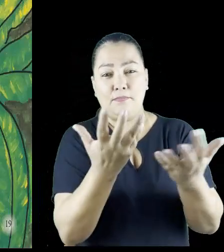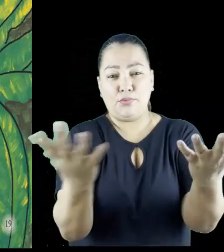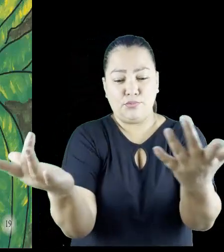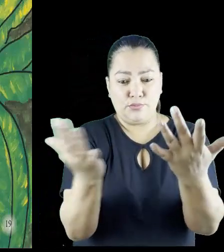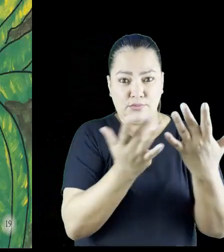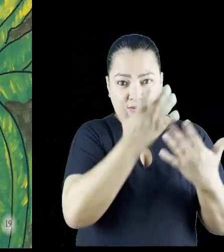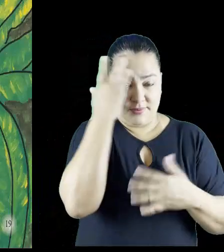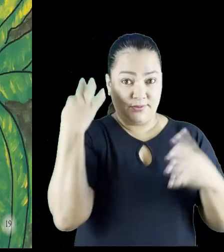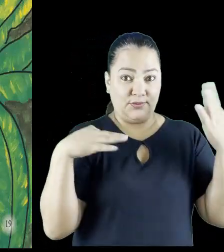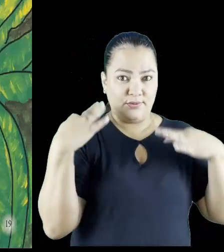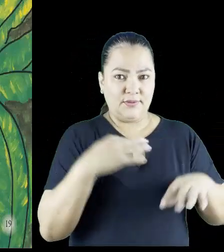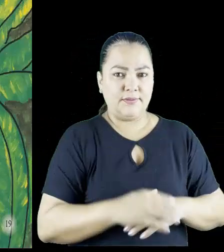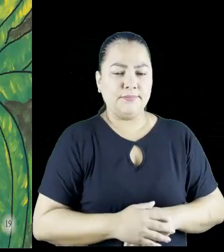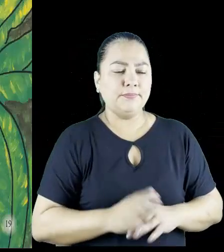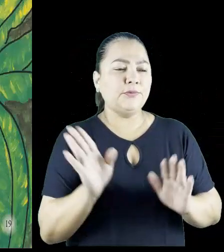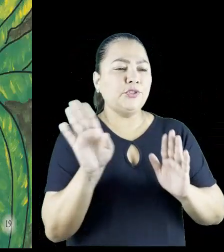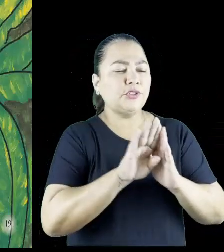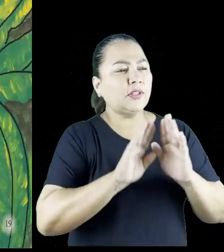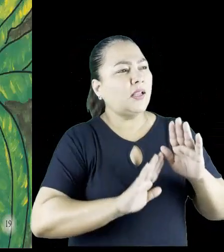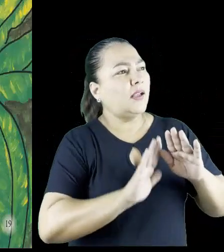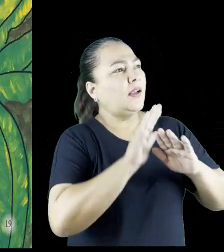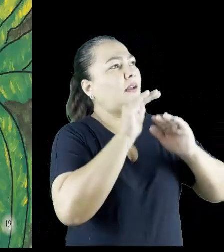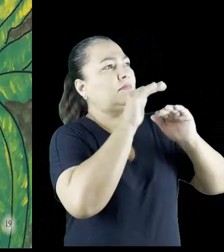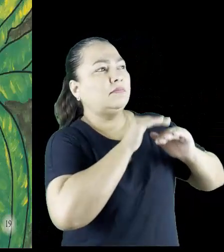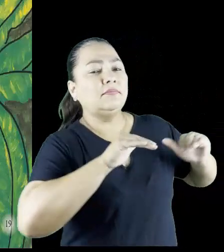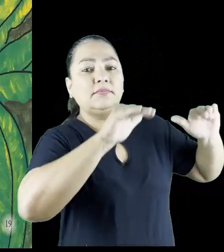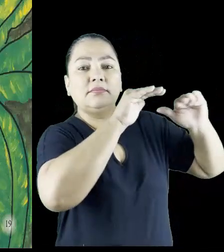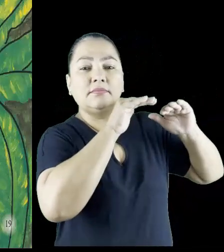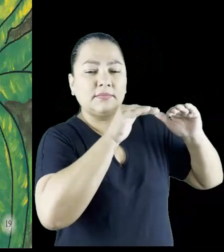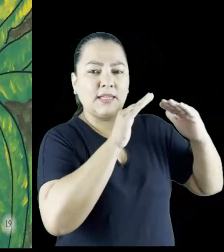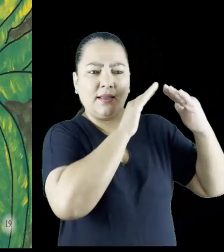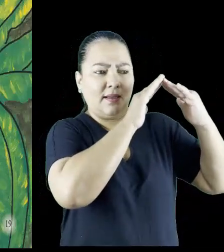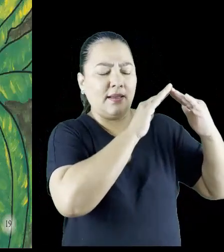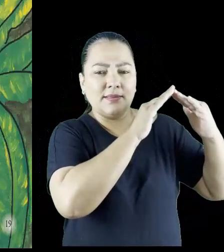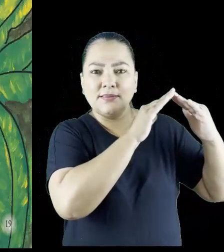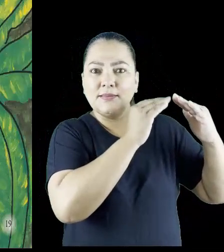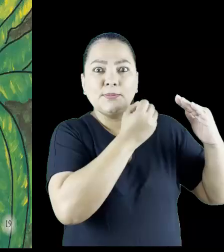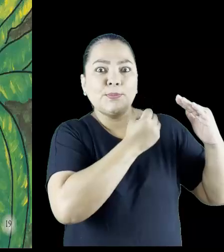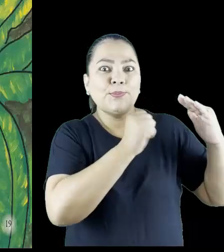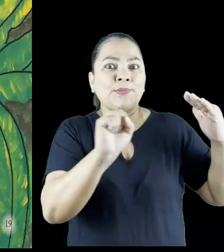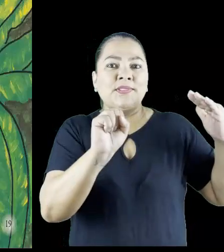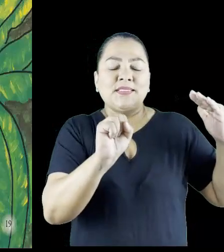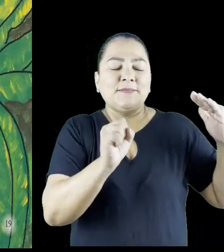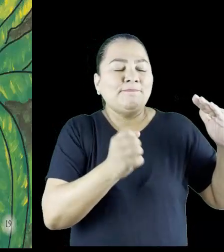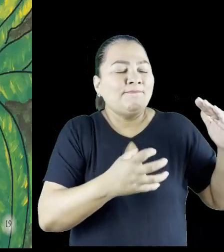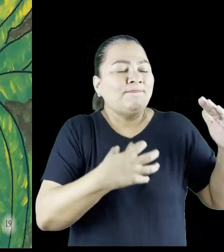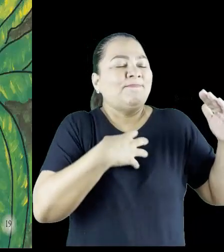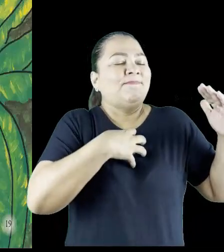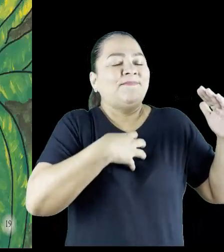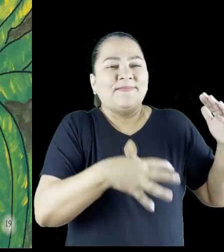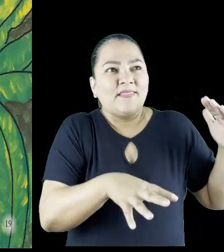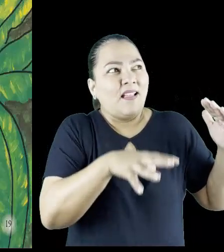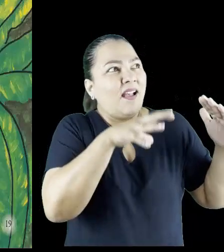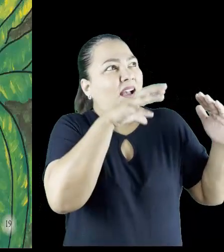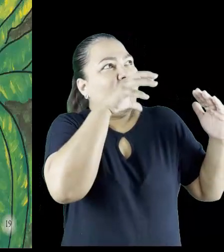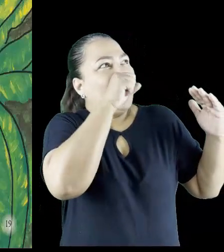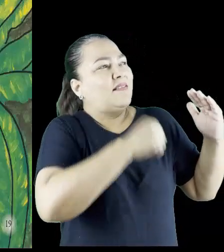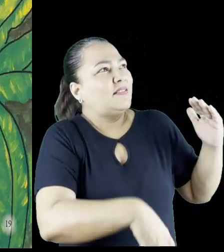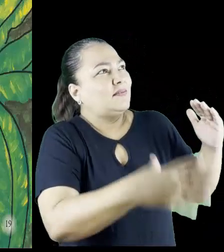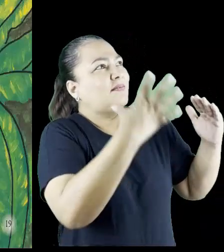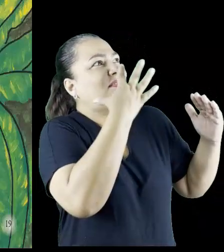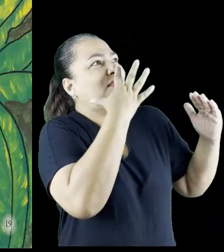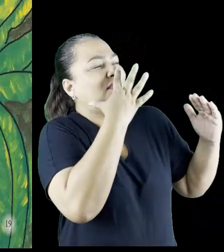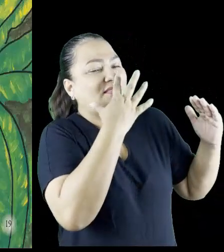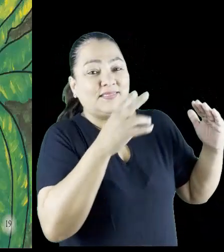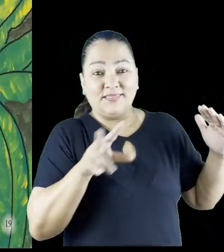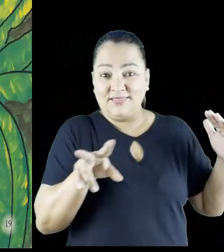traz tanta gente pra cá. Quando chegamos na parte de cima do terreno, foi impossível não ouvir o suspiro de encantamento das